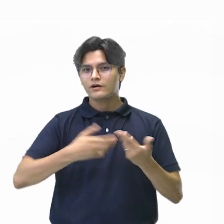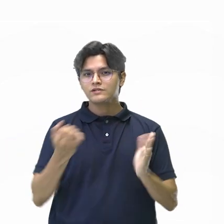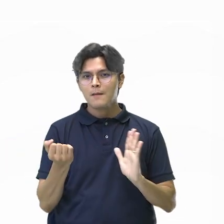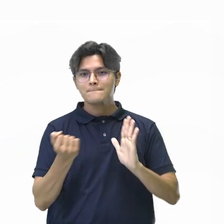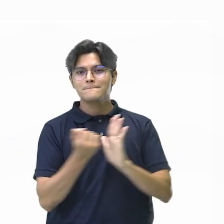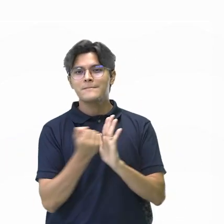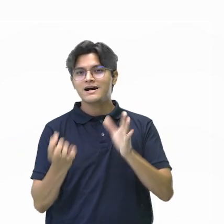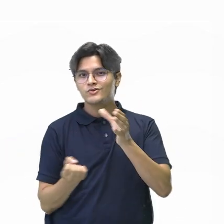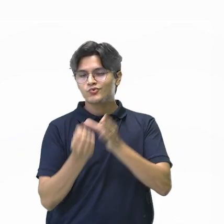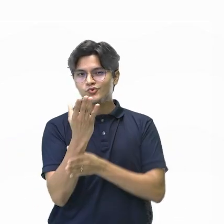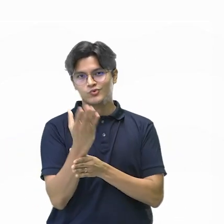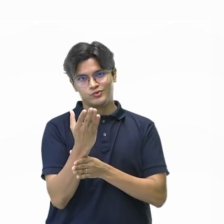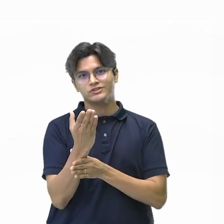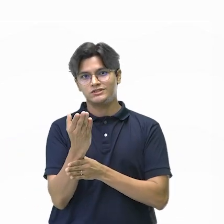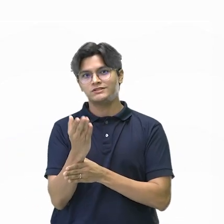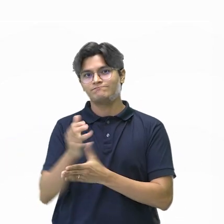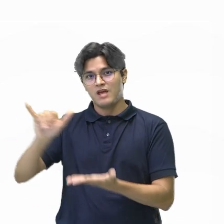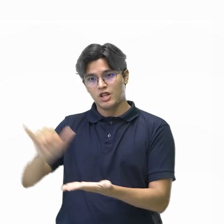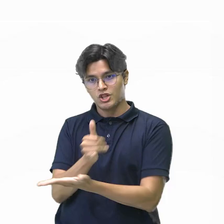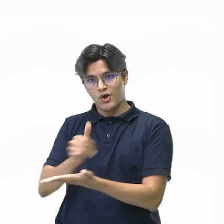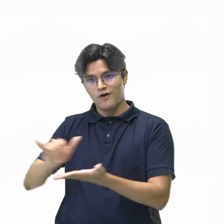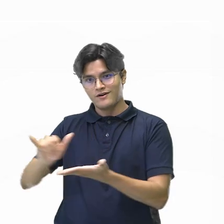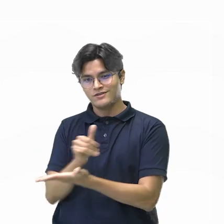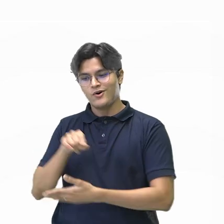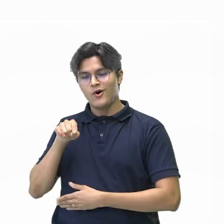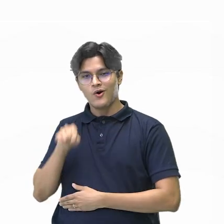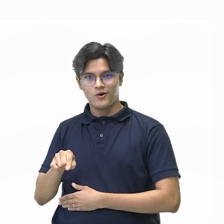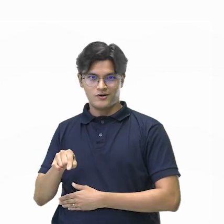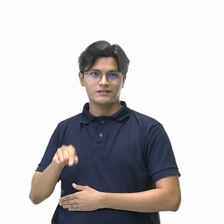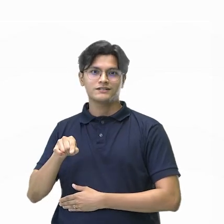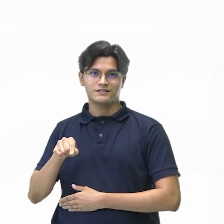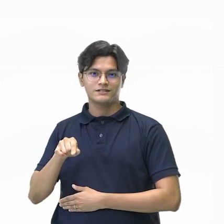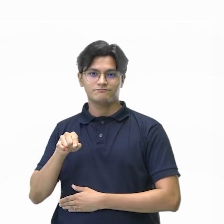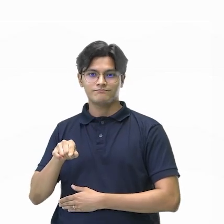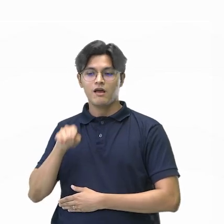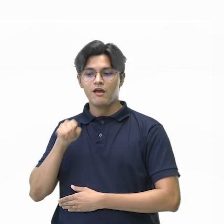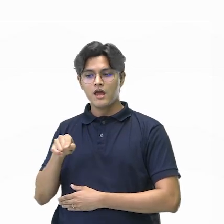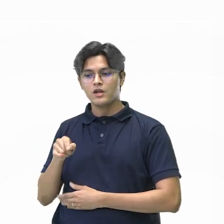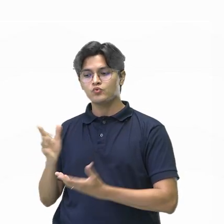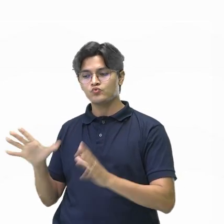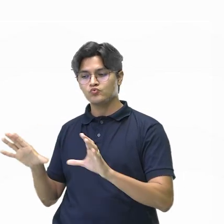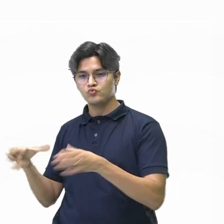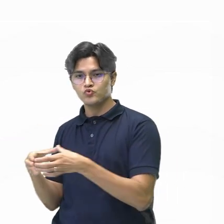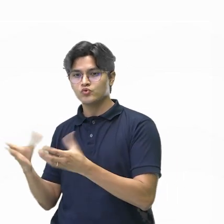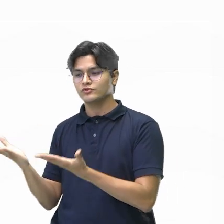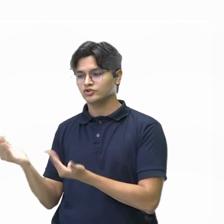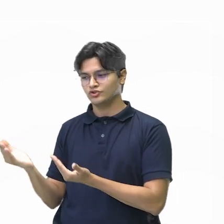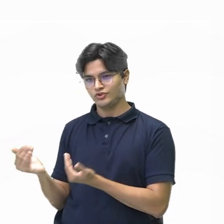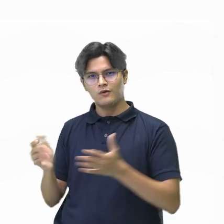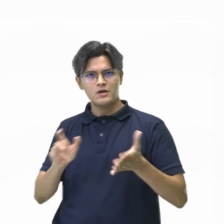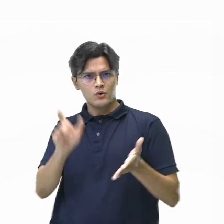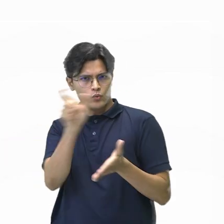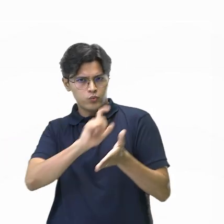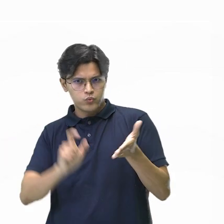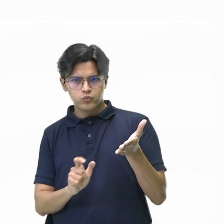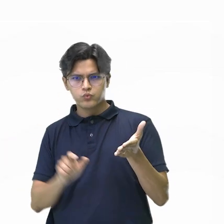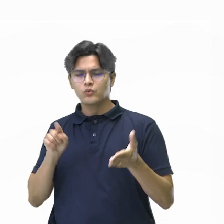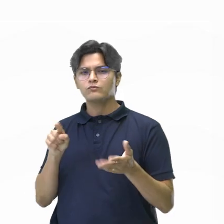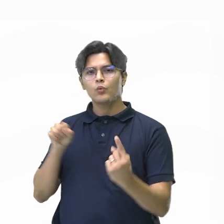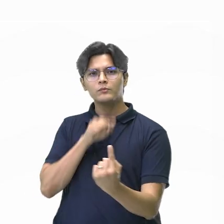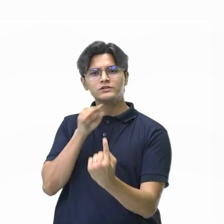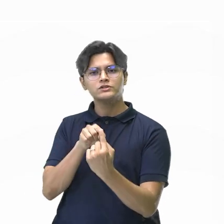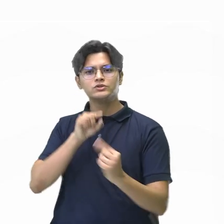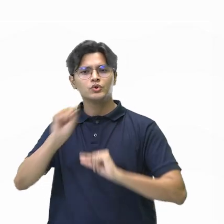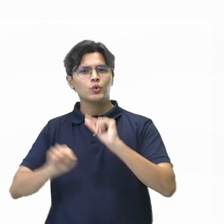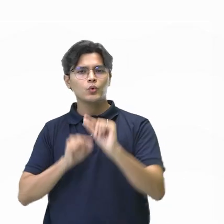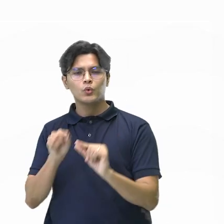York, pintadas por um grupo de jovens ligados ao hip-hop. A expectativa era dar voz aos jovens